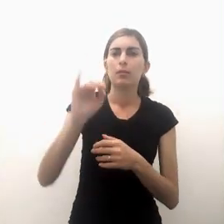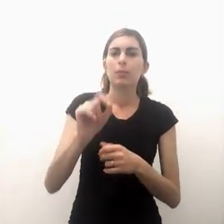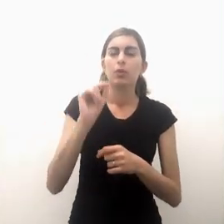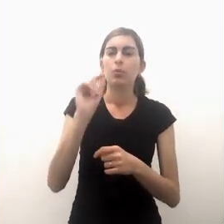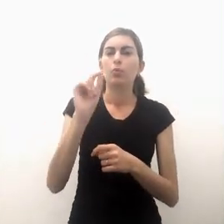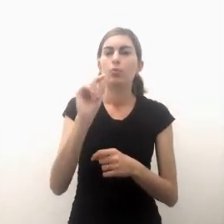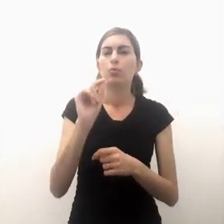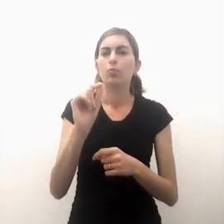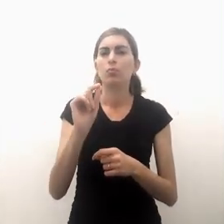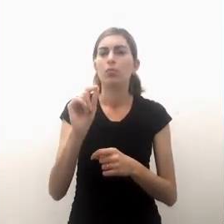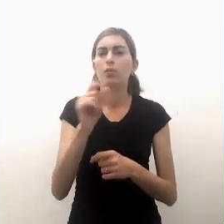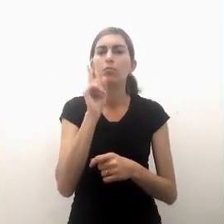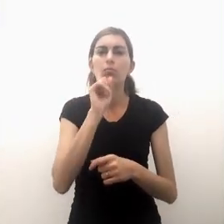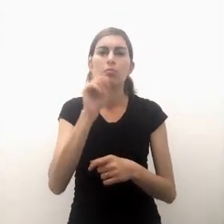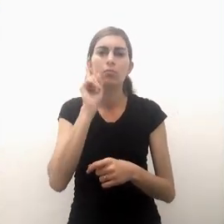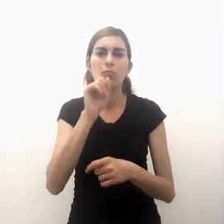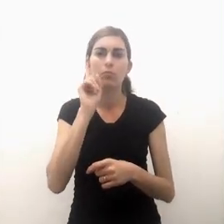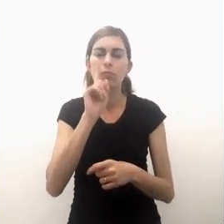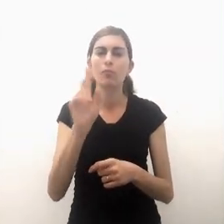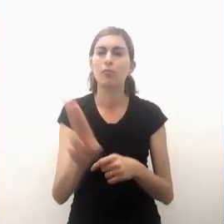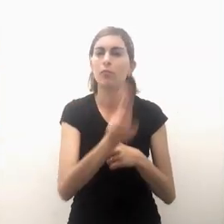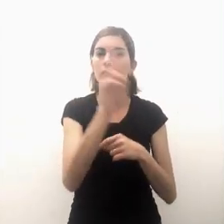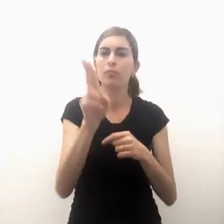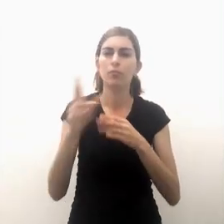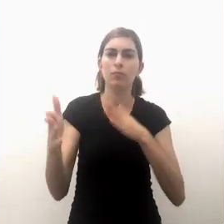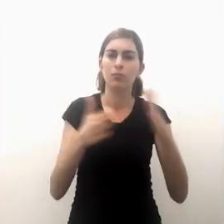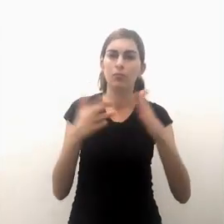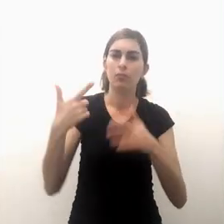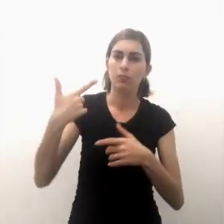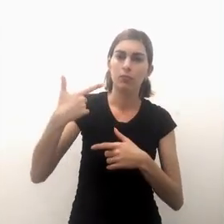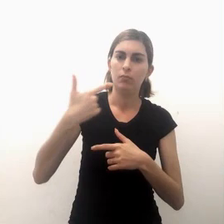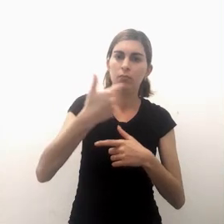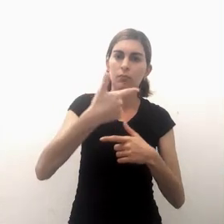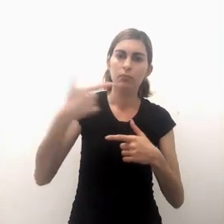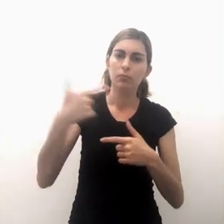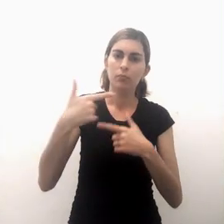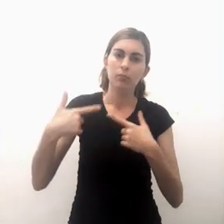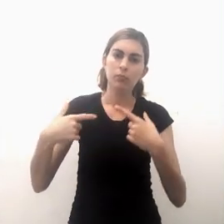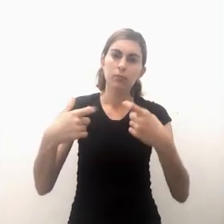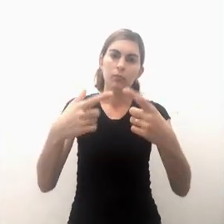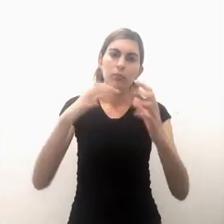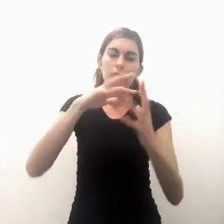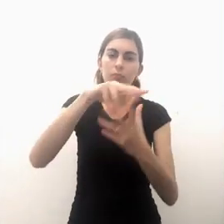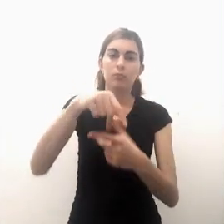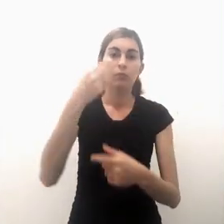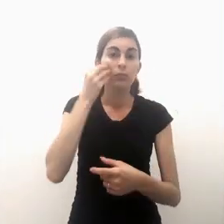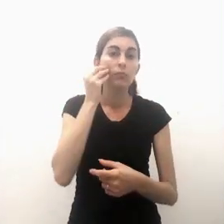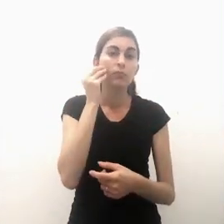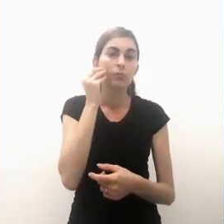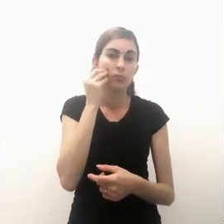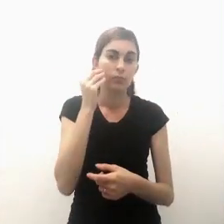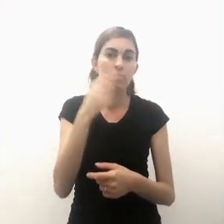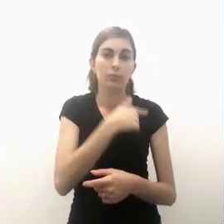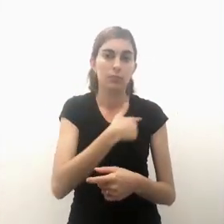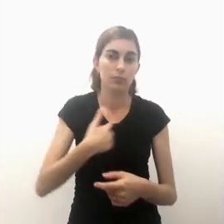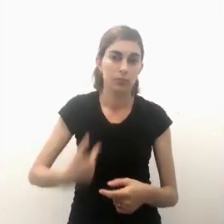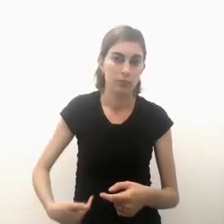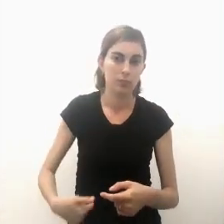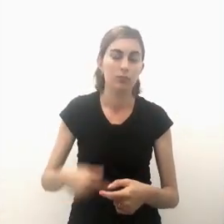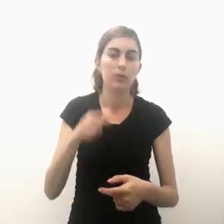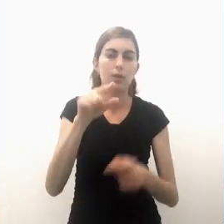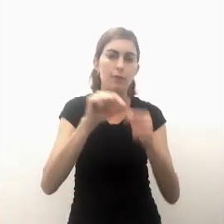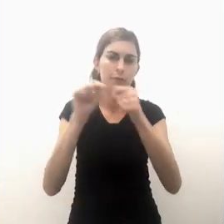do que os Estados Unidos utilizou no período da Segunda Guerra Mundial, tá, inteira. Então a gente vai ver que a China